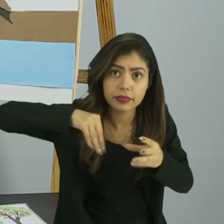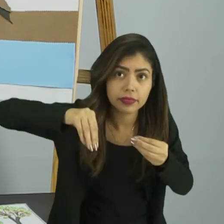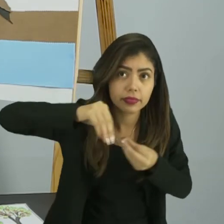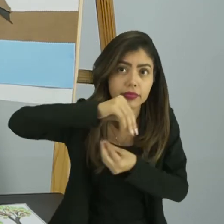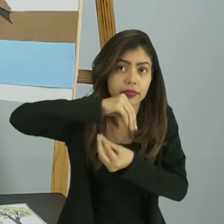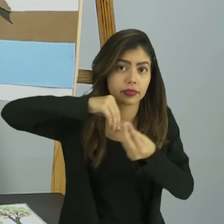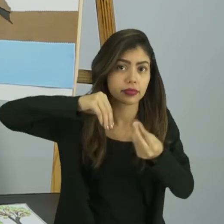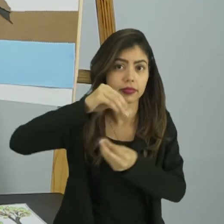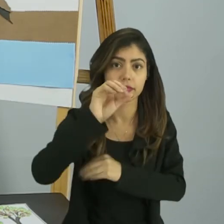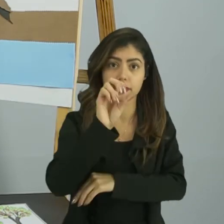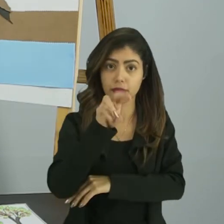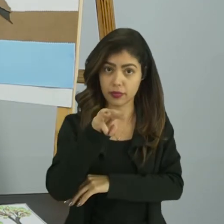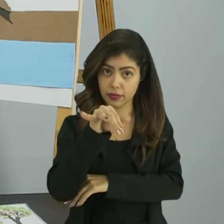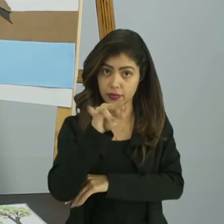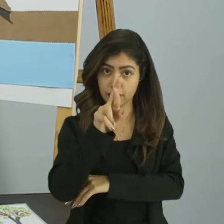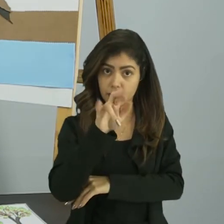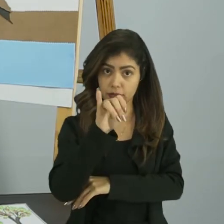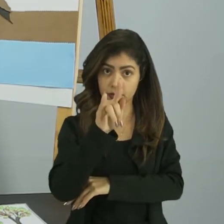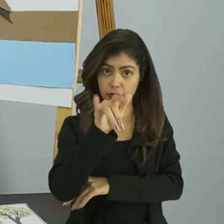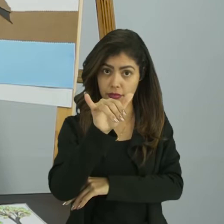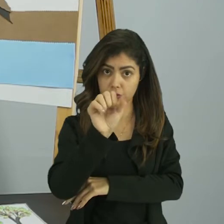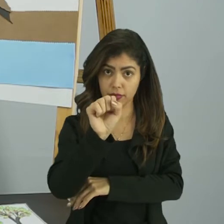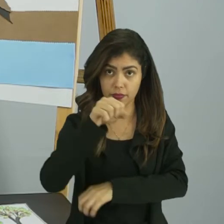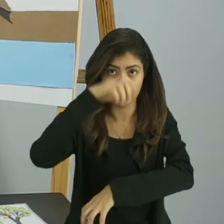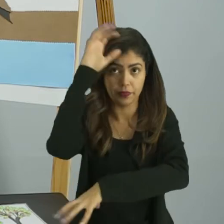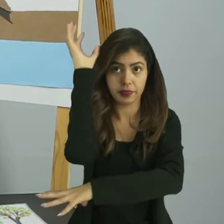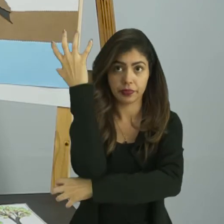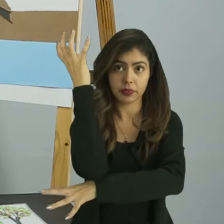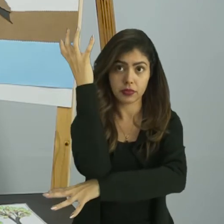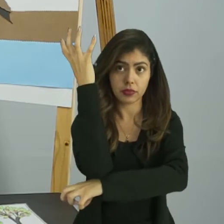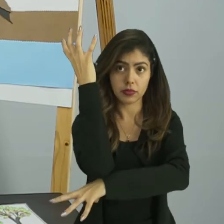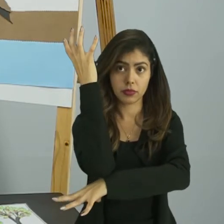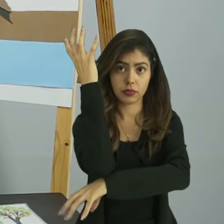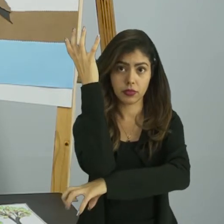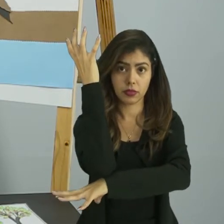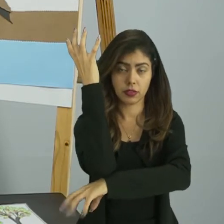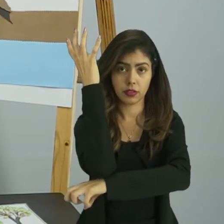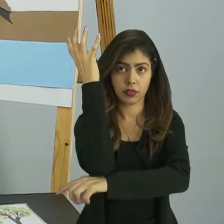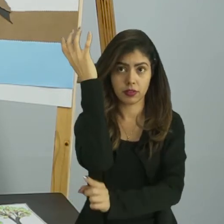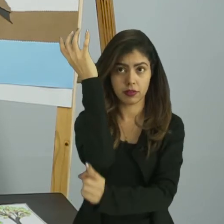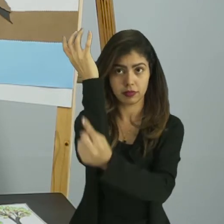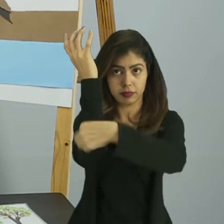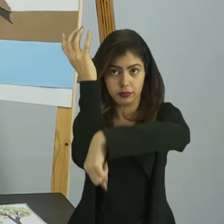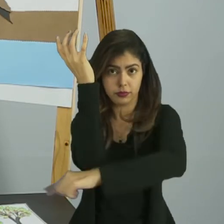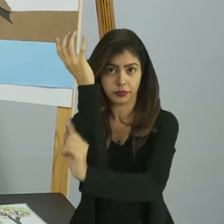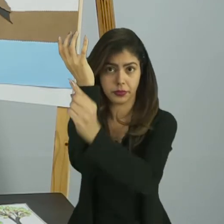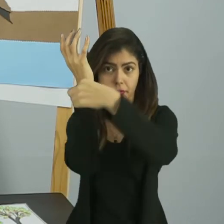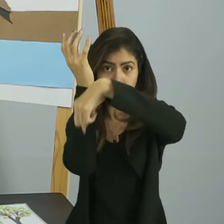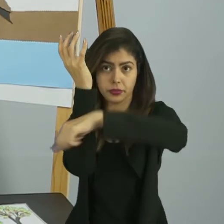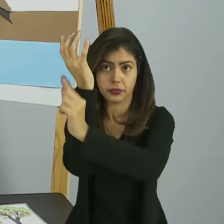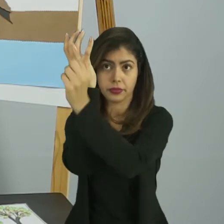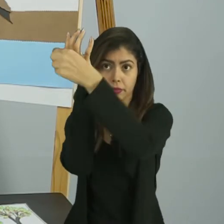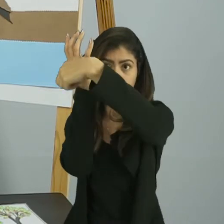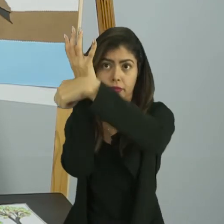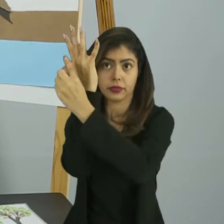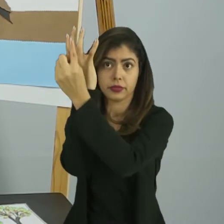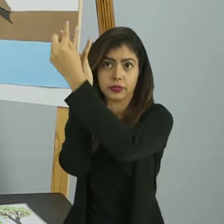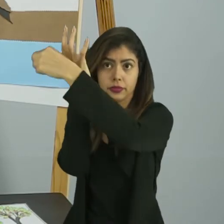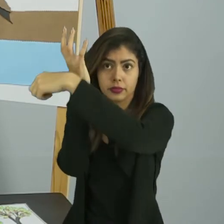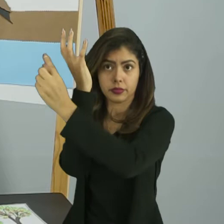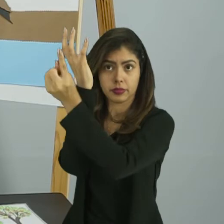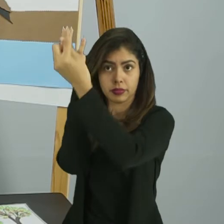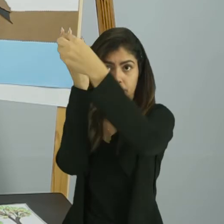sais minerais que a raiz absorve, ela distribui para todos os galhos,